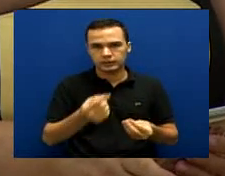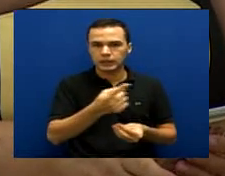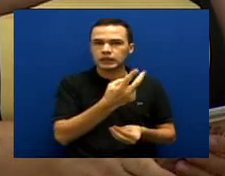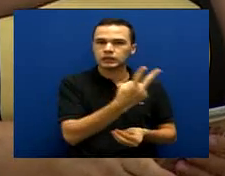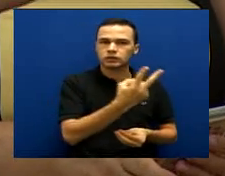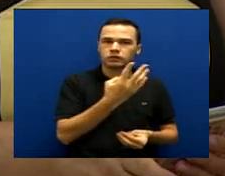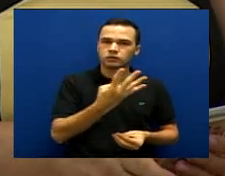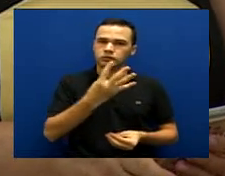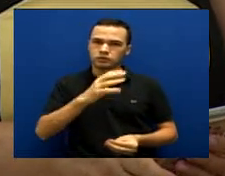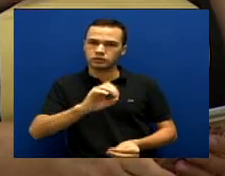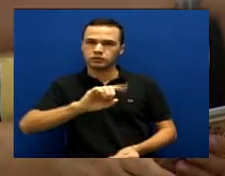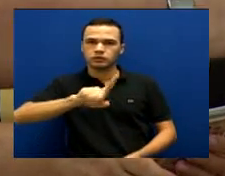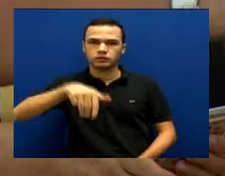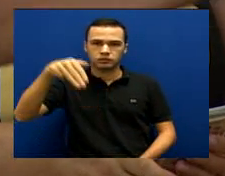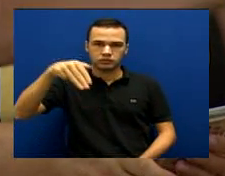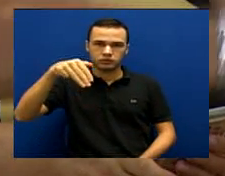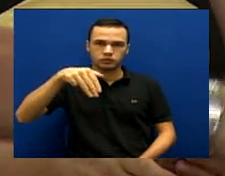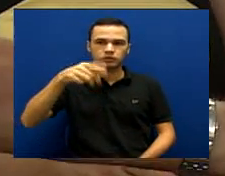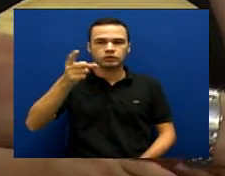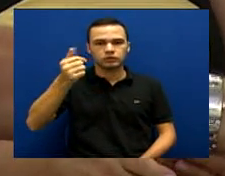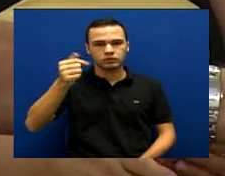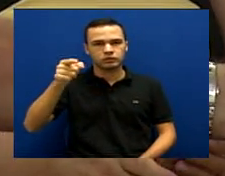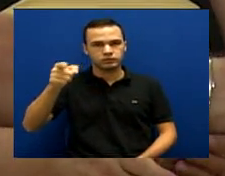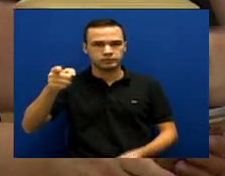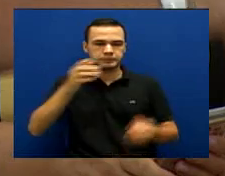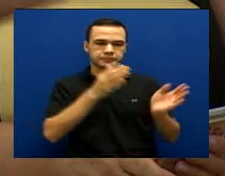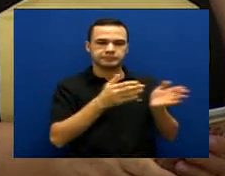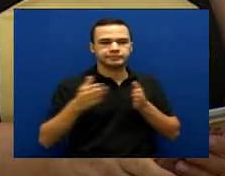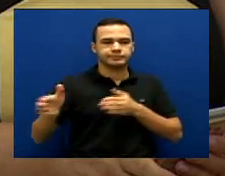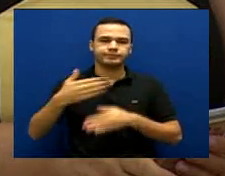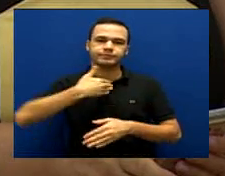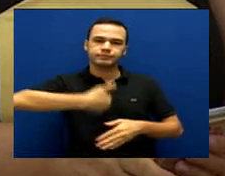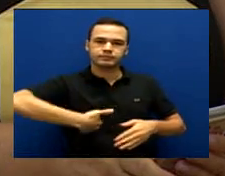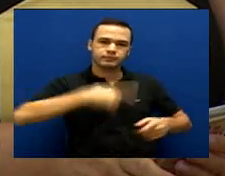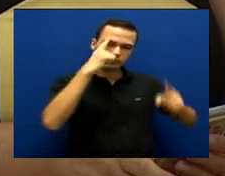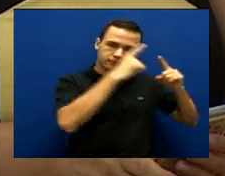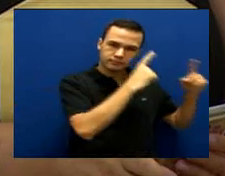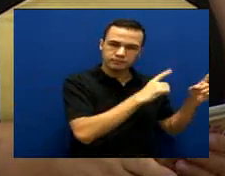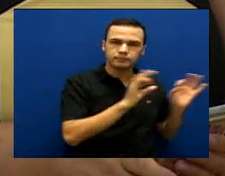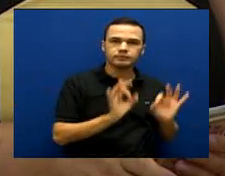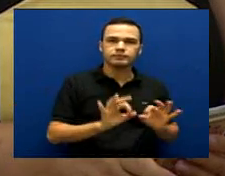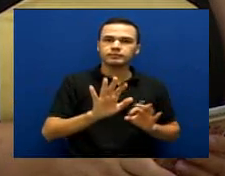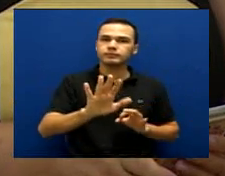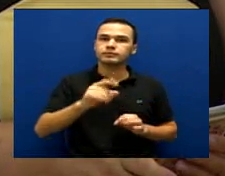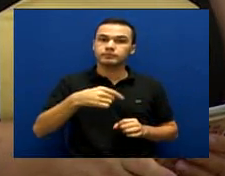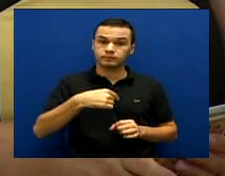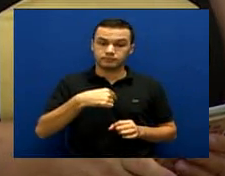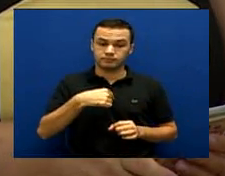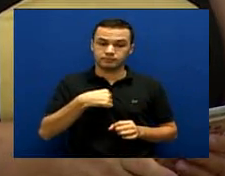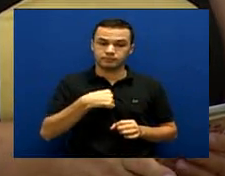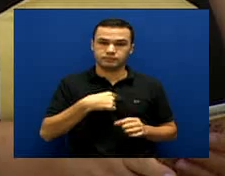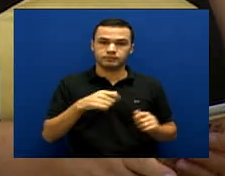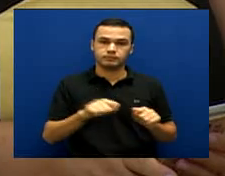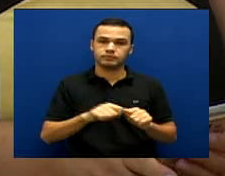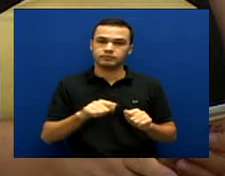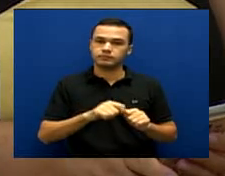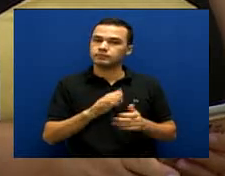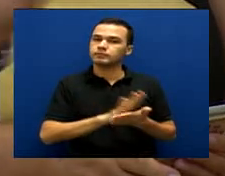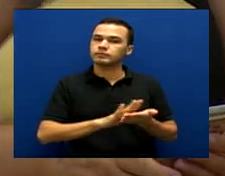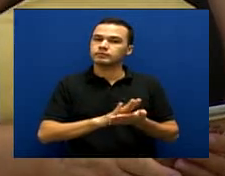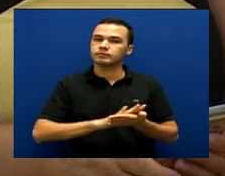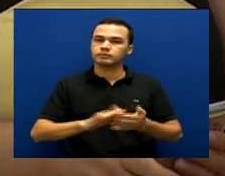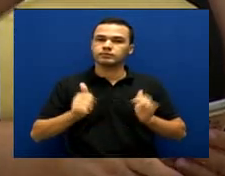240 milhões como ganho de uma boa gestão na medida em que a gente passa a fazer o que não foi feito no governo